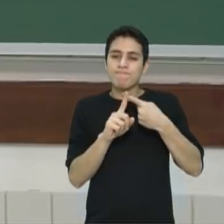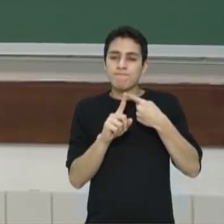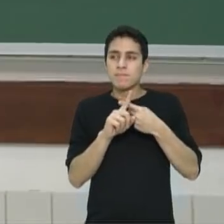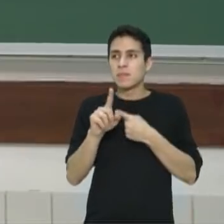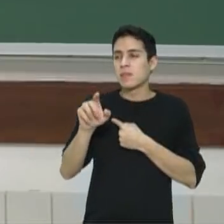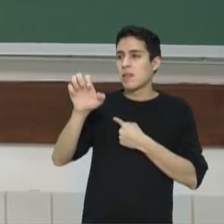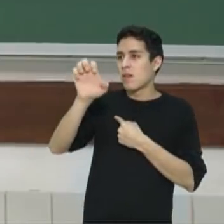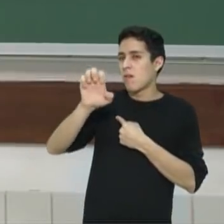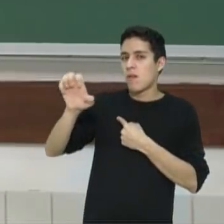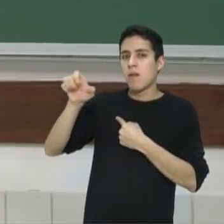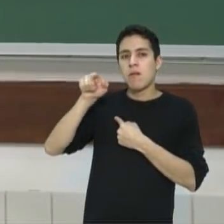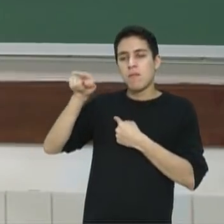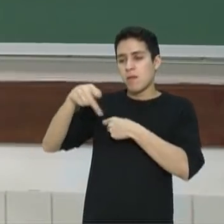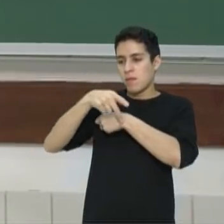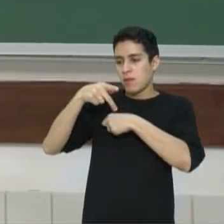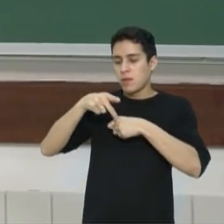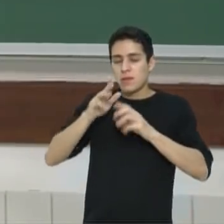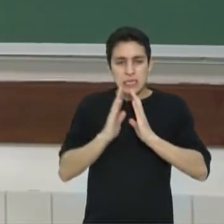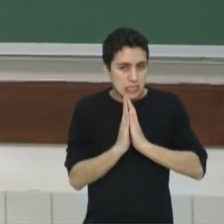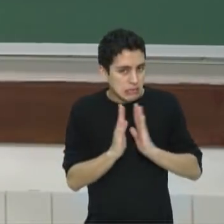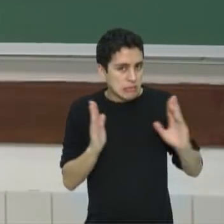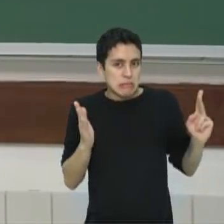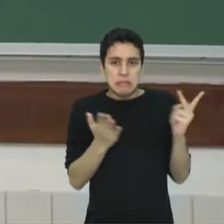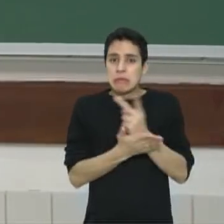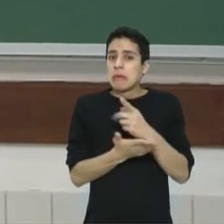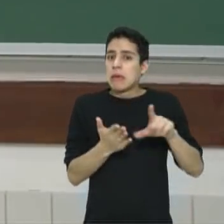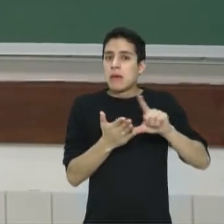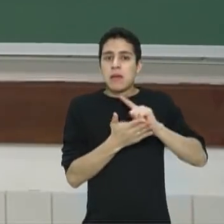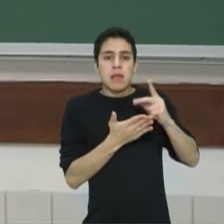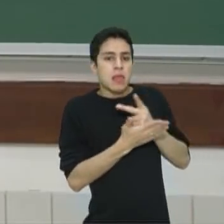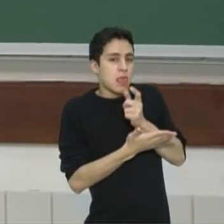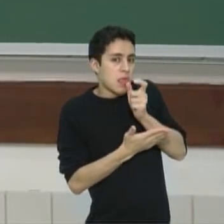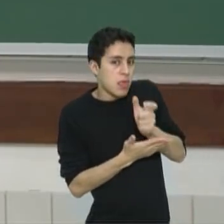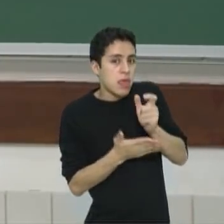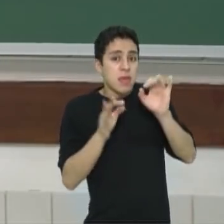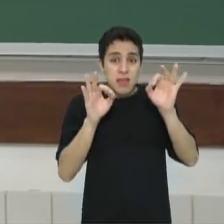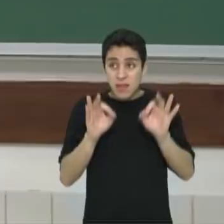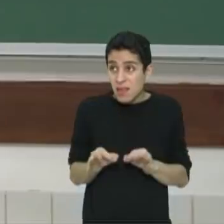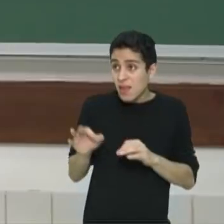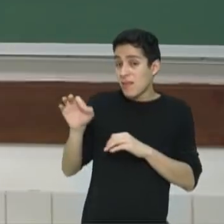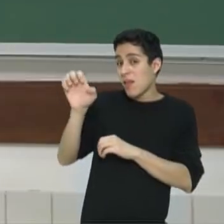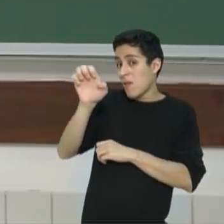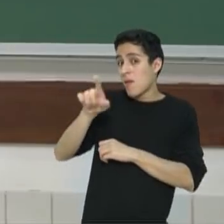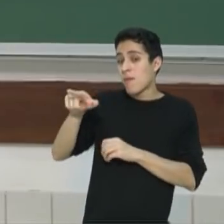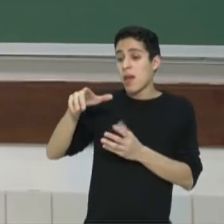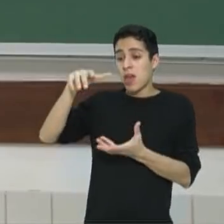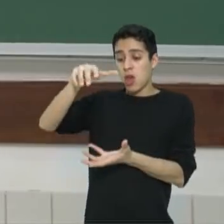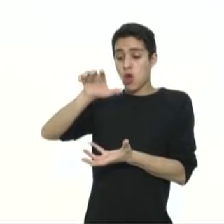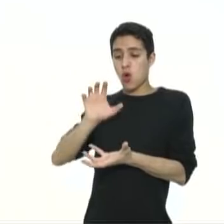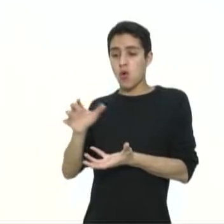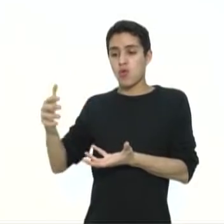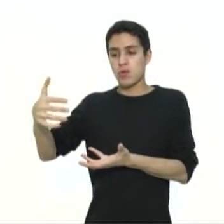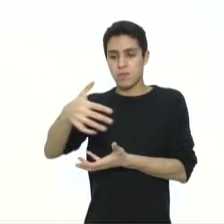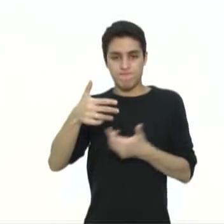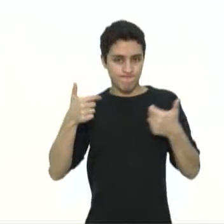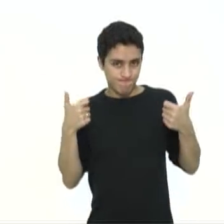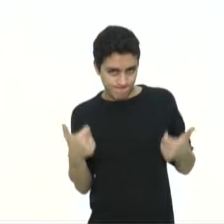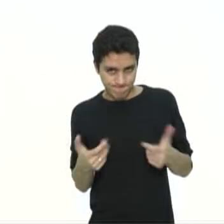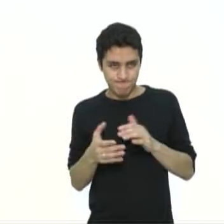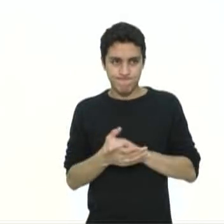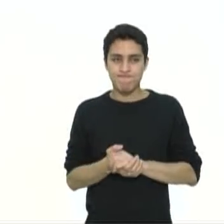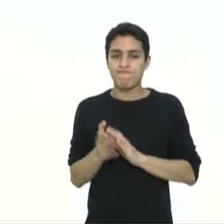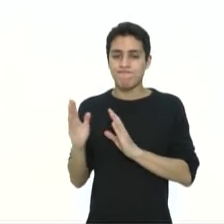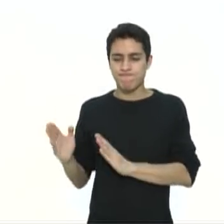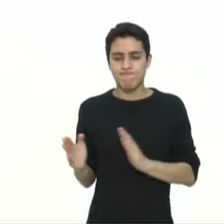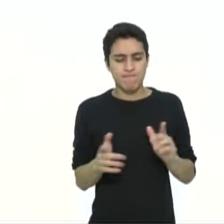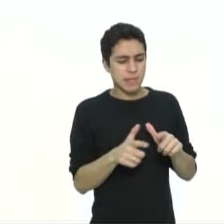né? Por favor, não acreditem nisso, né? A Europa é um continente. Então, vamos lá, correção. A maioria desses países ainda